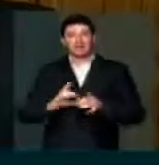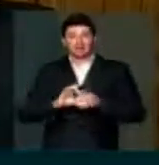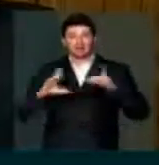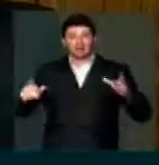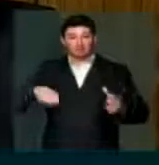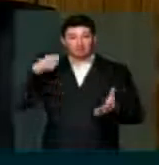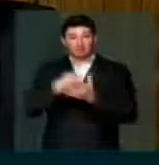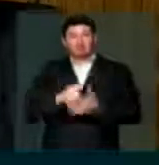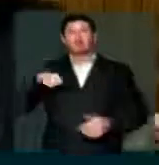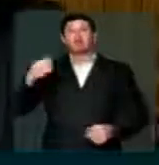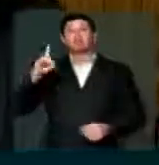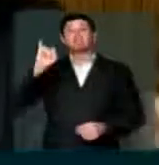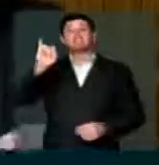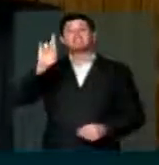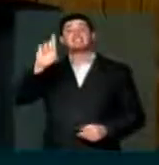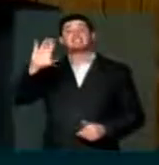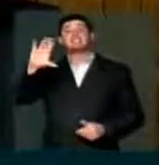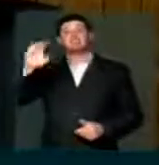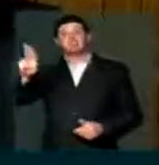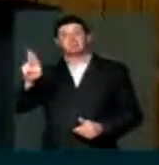e bancado por José Dirceu.